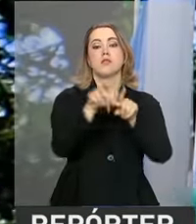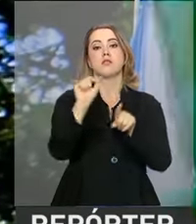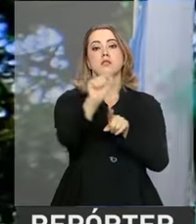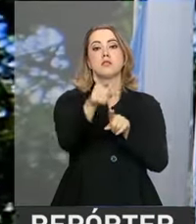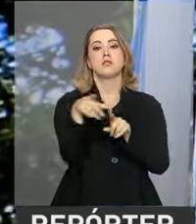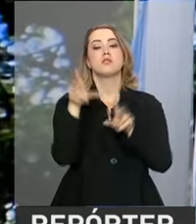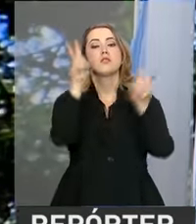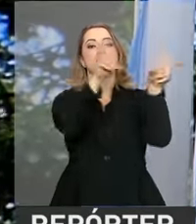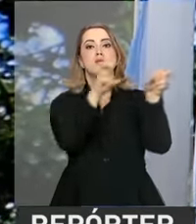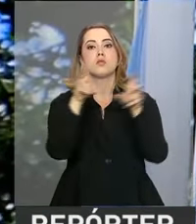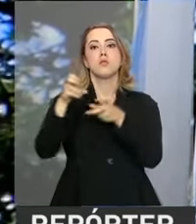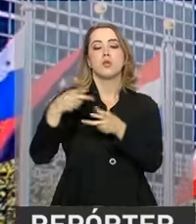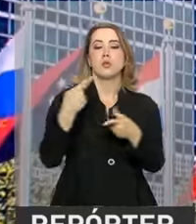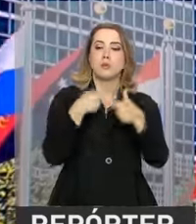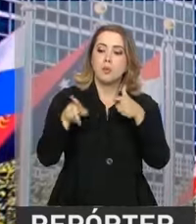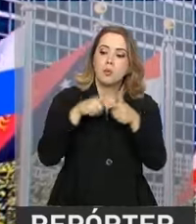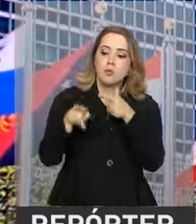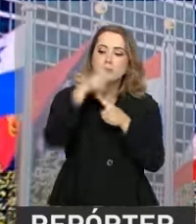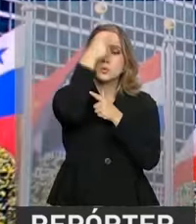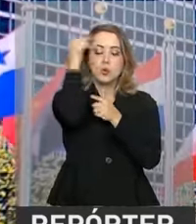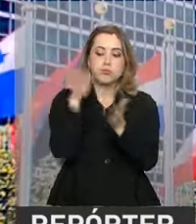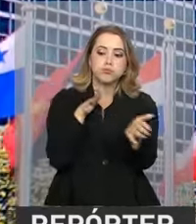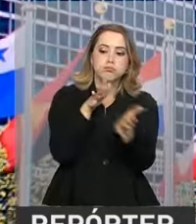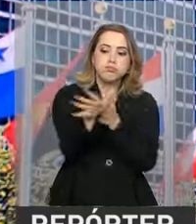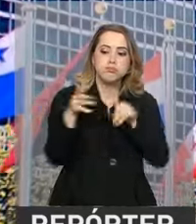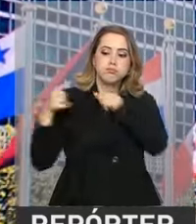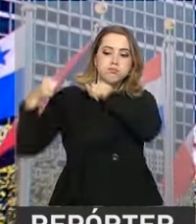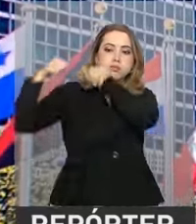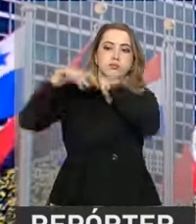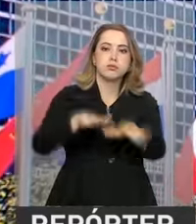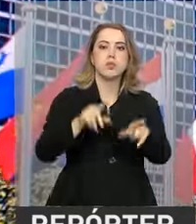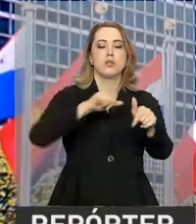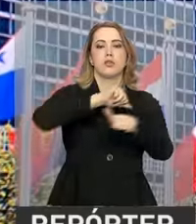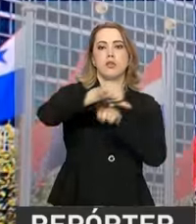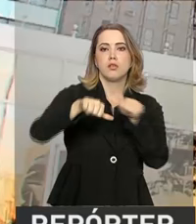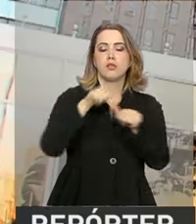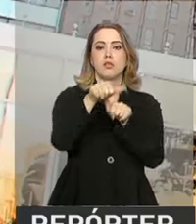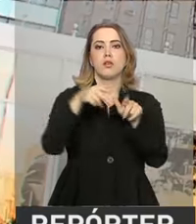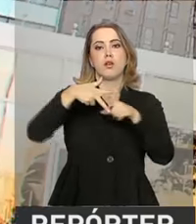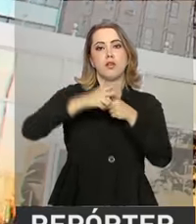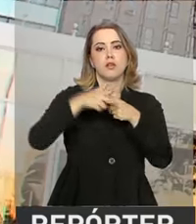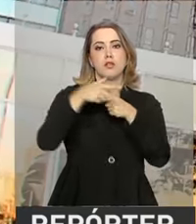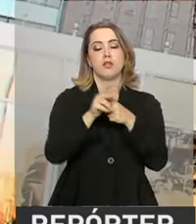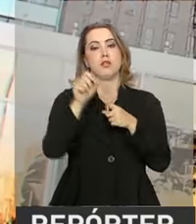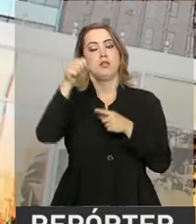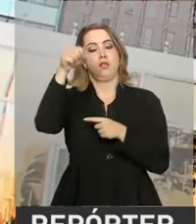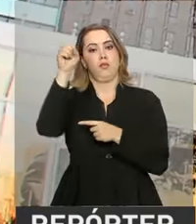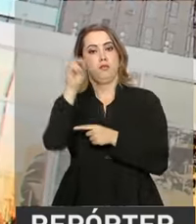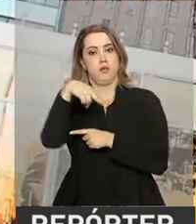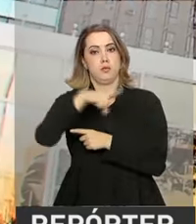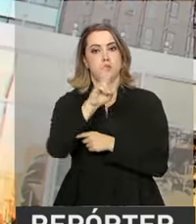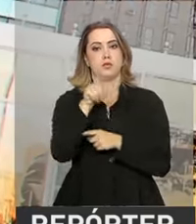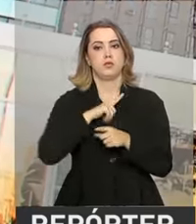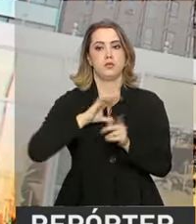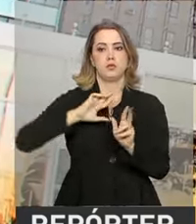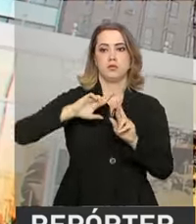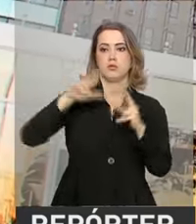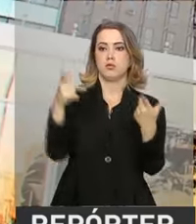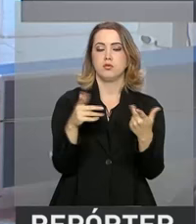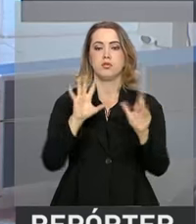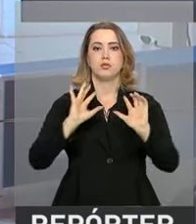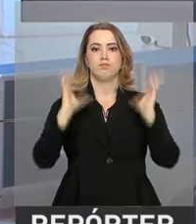como a crise de refugiados, a reforma das Nações Unidas, a paz internacional e as mudanças